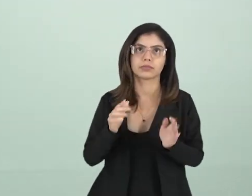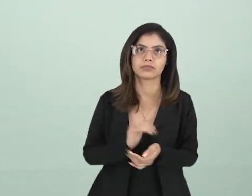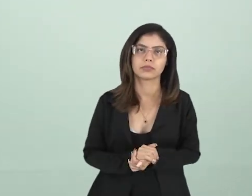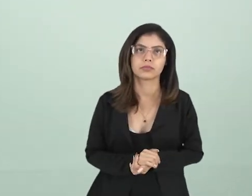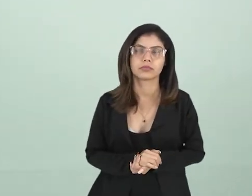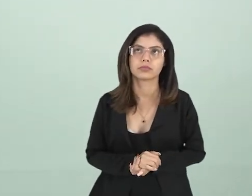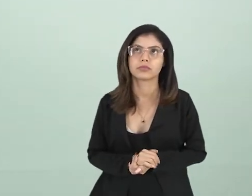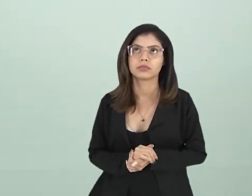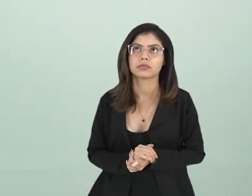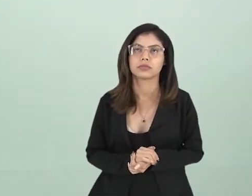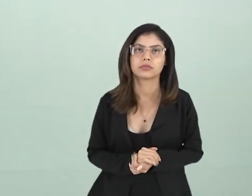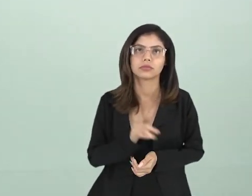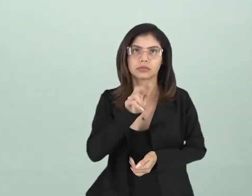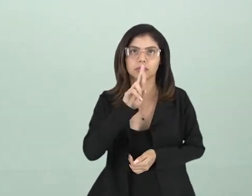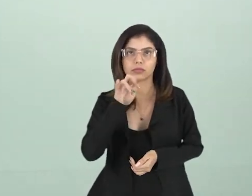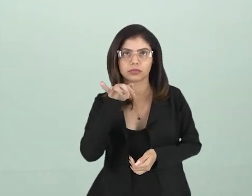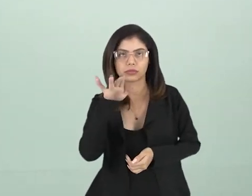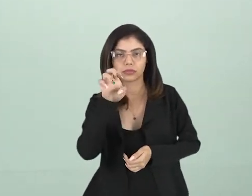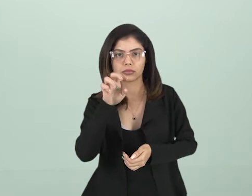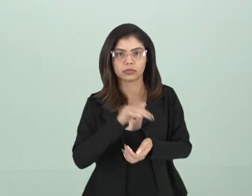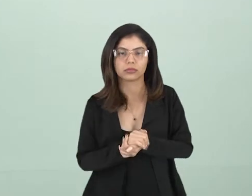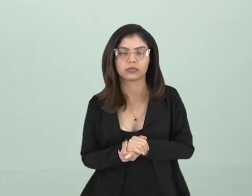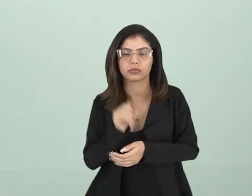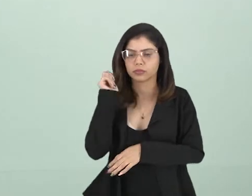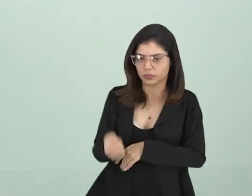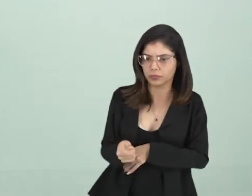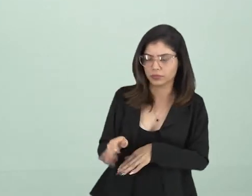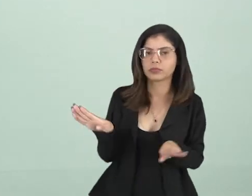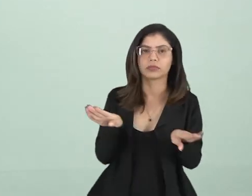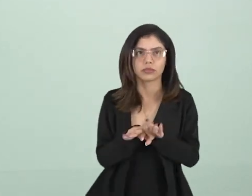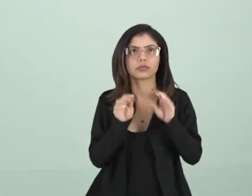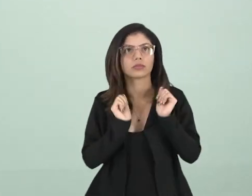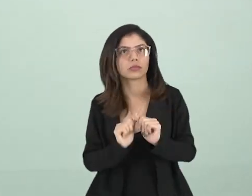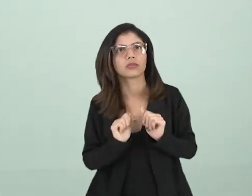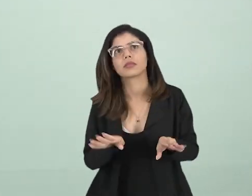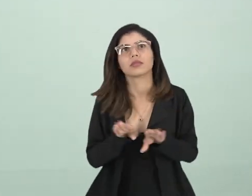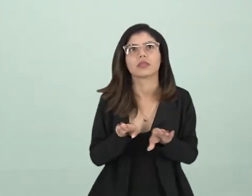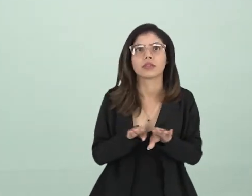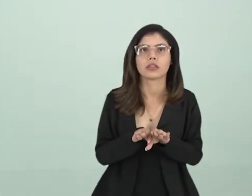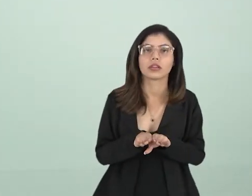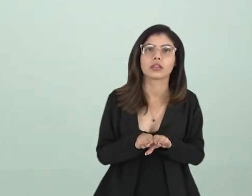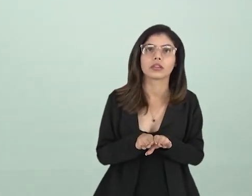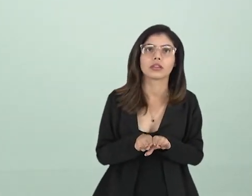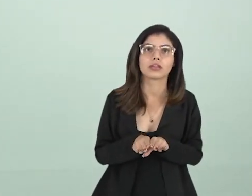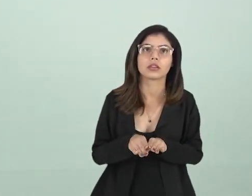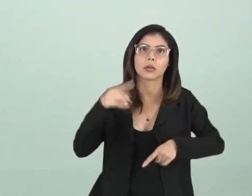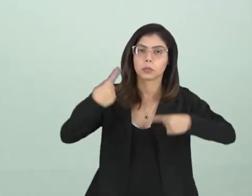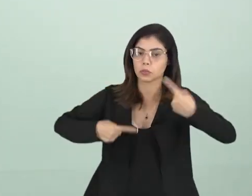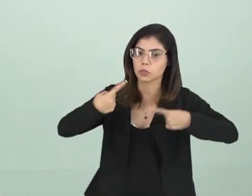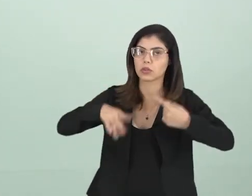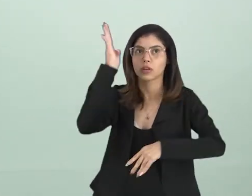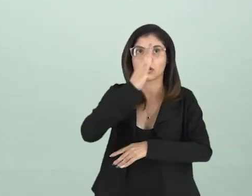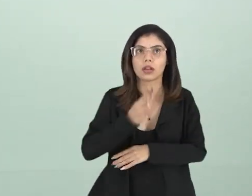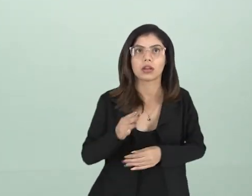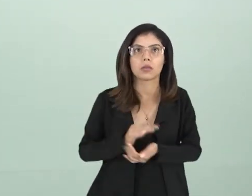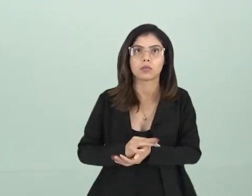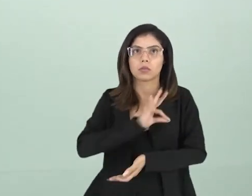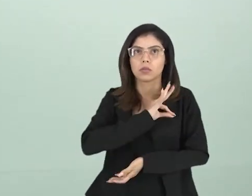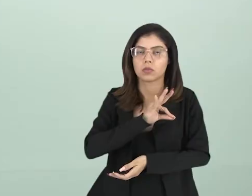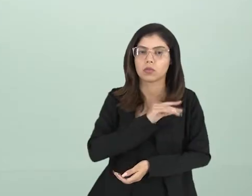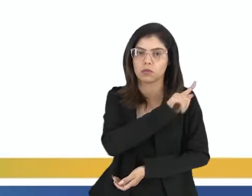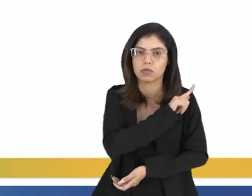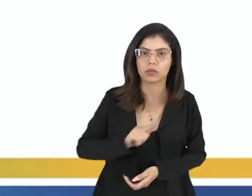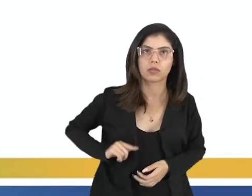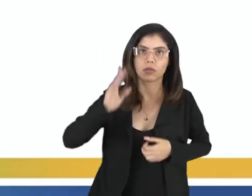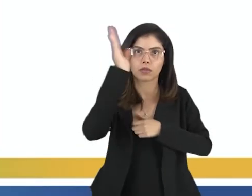né, esse regime ditatorial, né, pode ser definido como o período da política brasileira em que os militares governaram